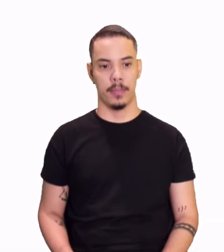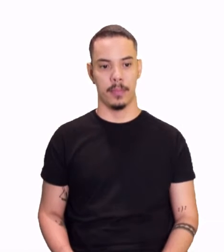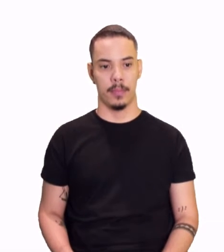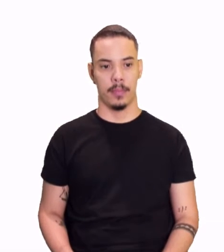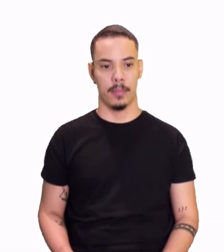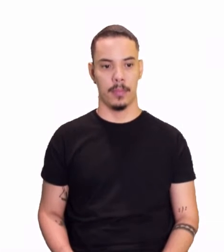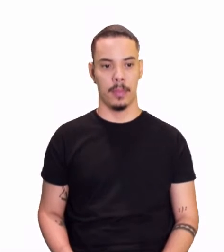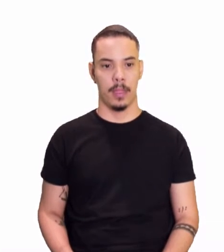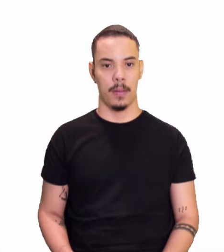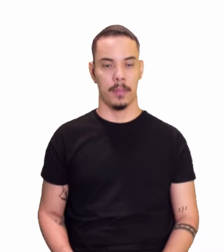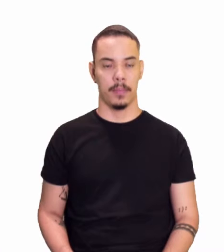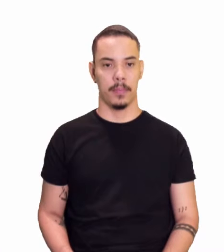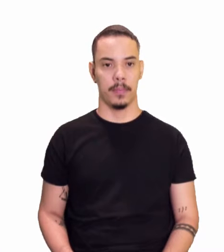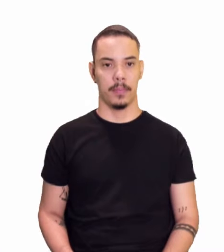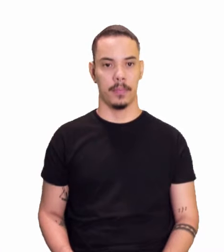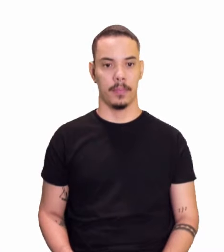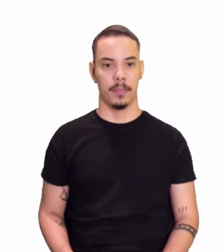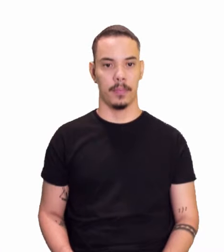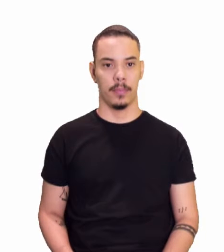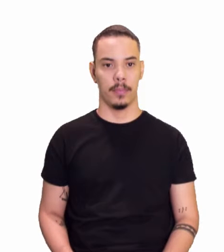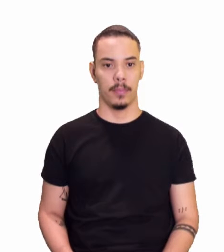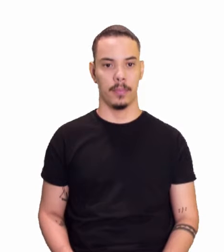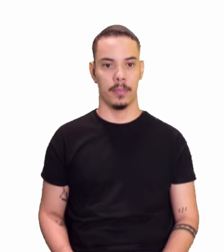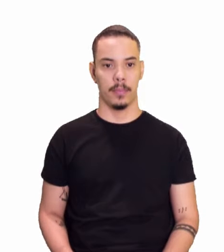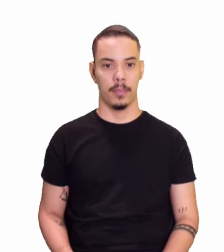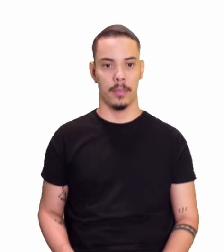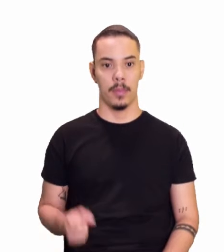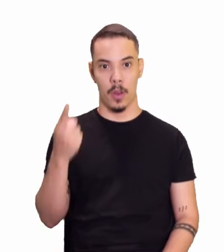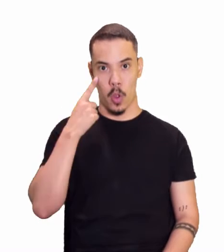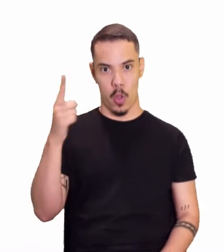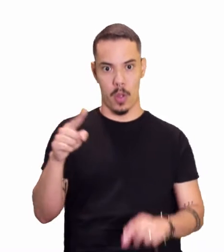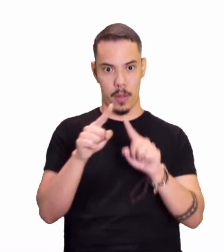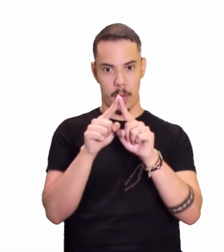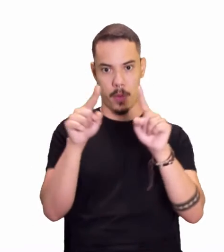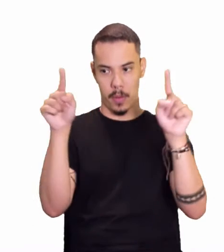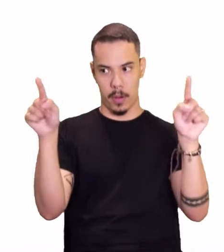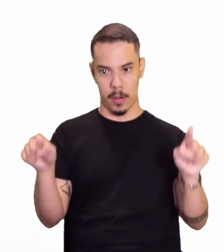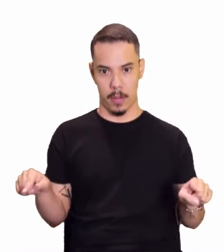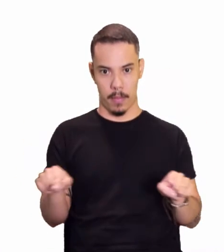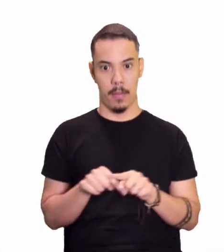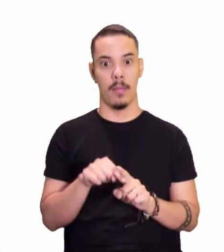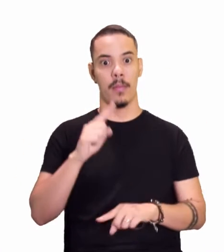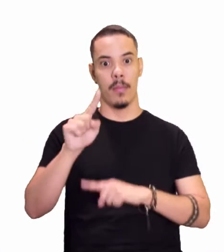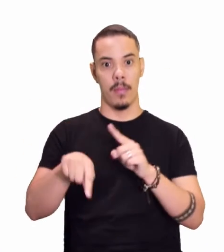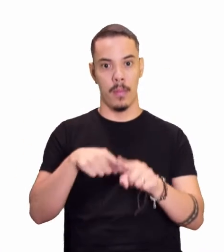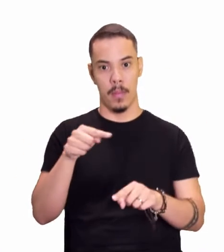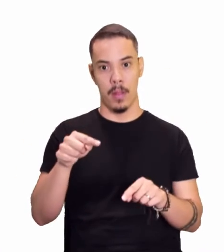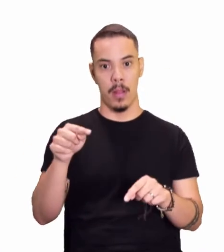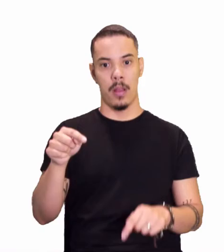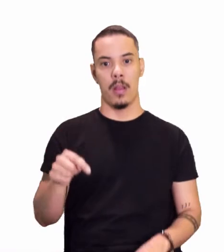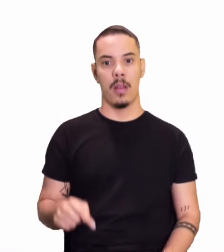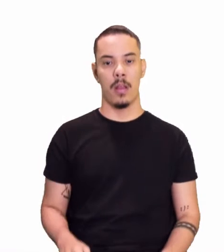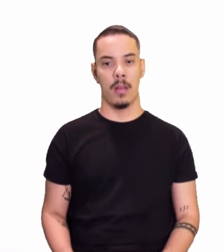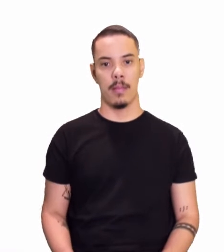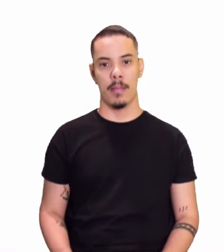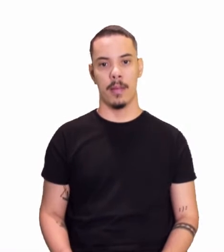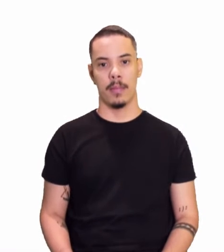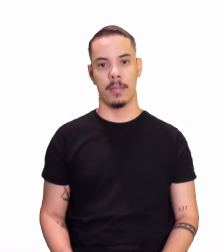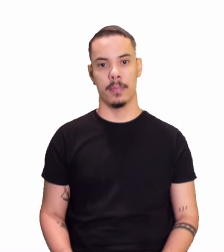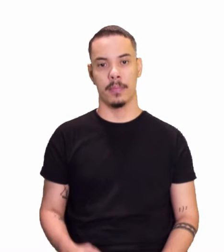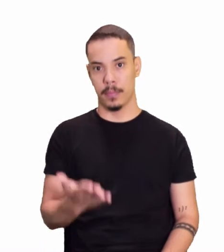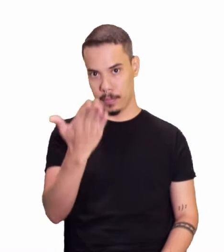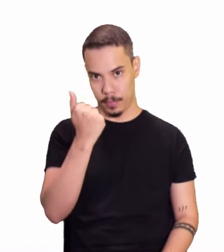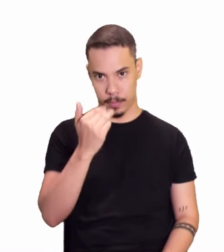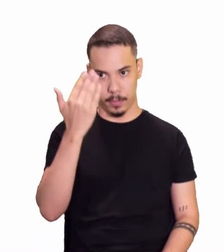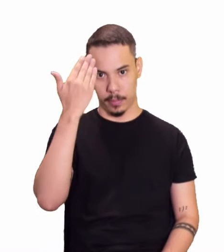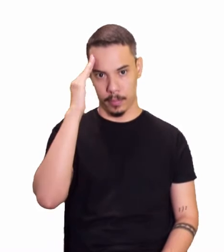círculo. Esse círculo da ideia de giro. Entendeu? Então, para você circular. Olha a leitura,